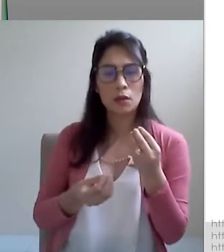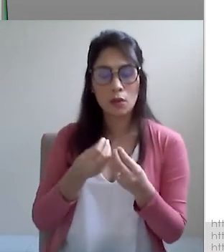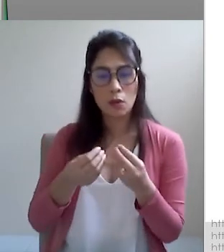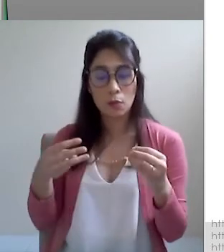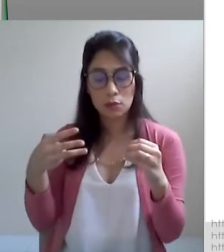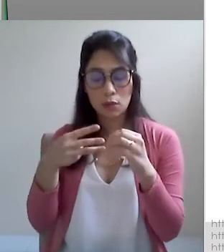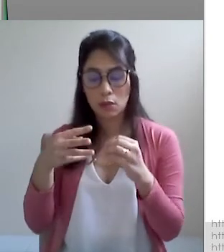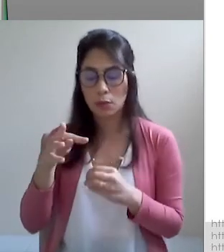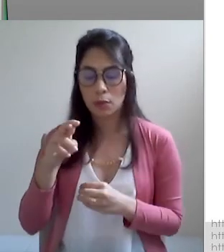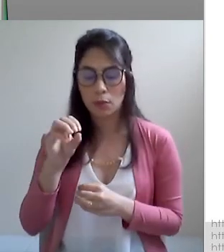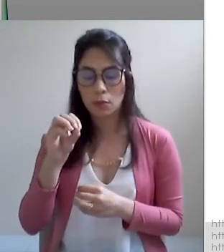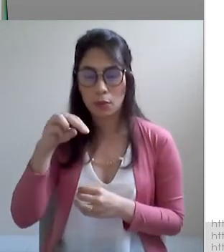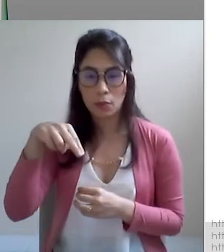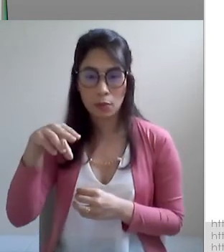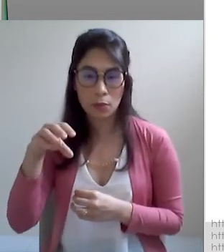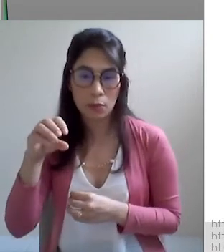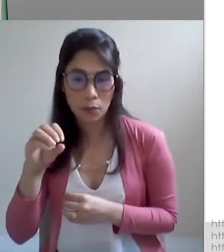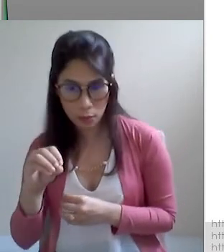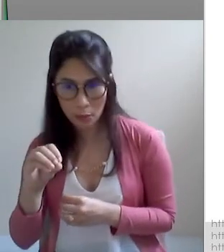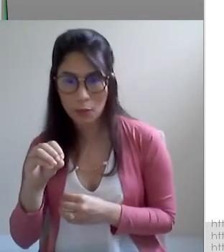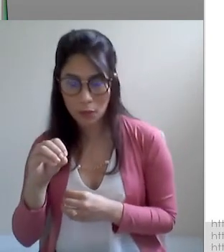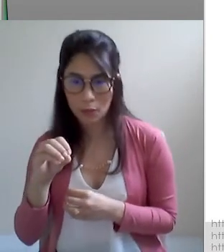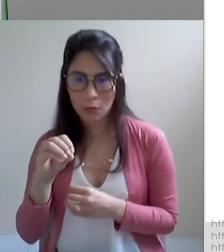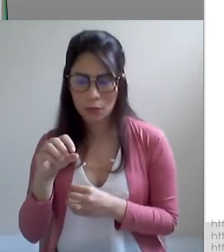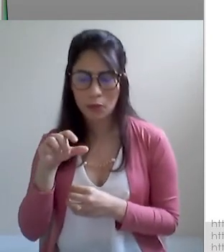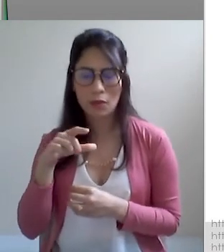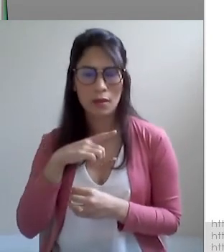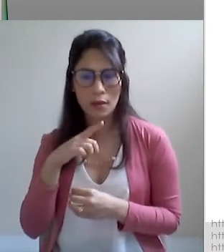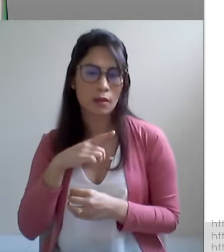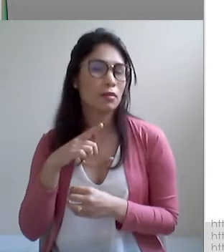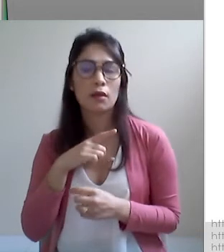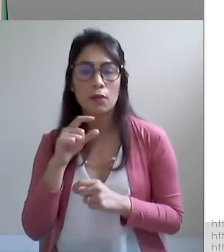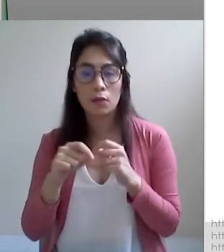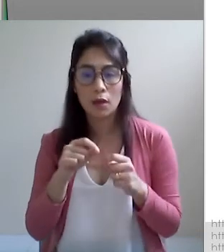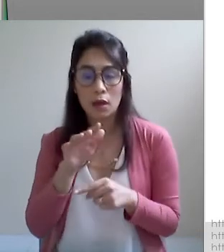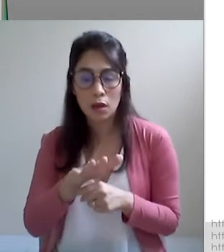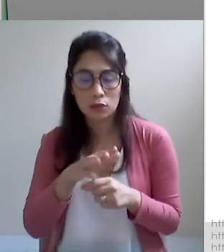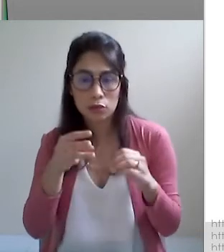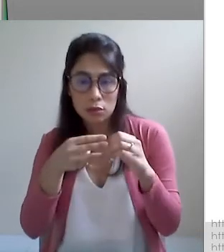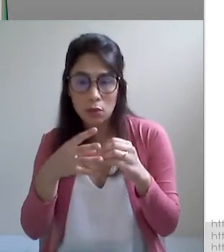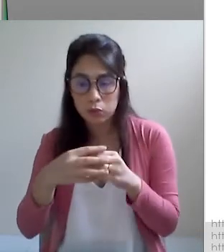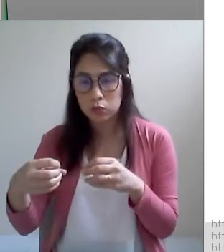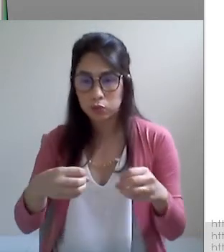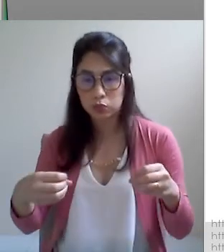óssea. Têm a capacidade de autorrenovação da população.